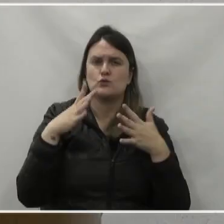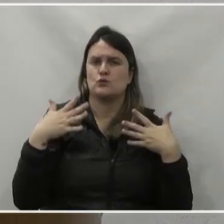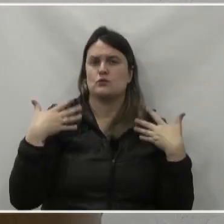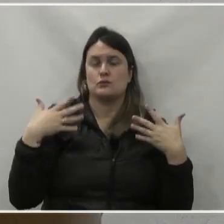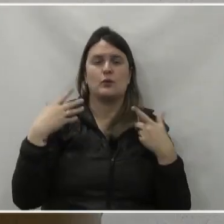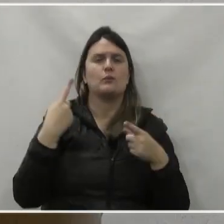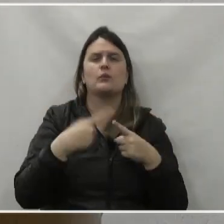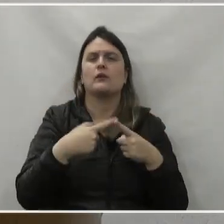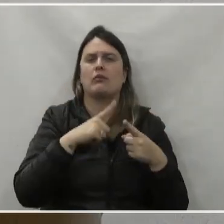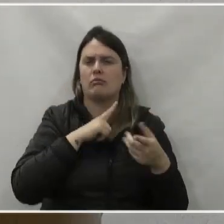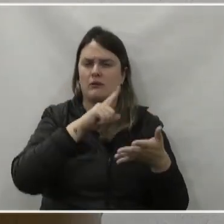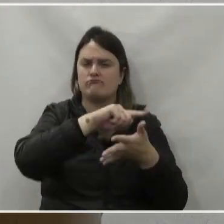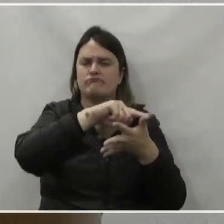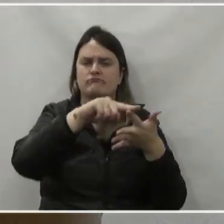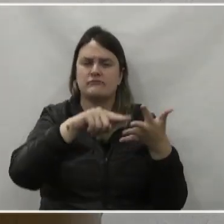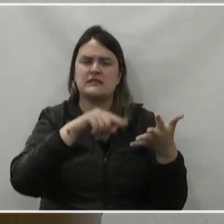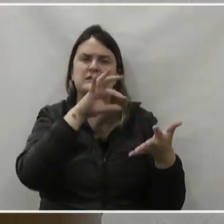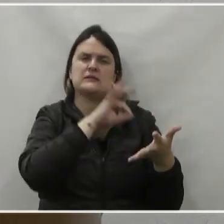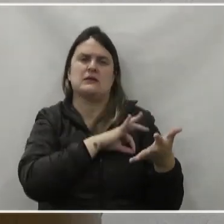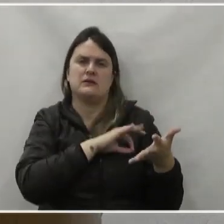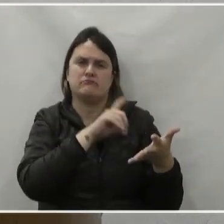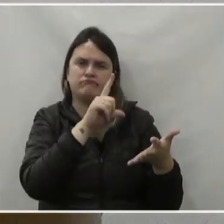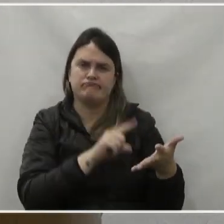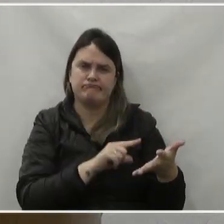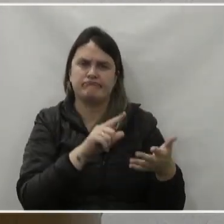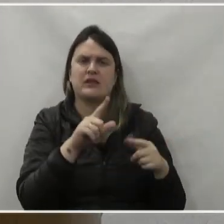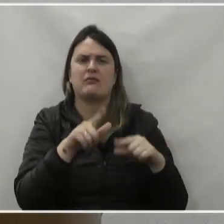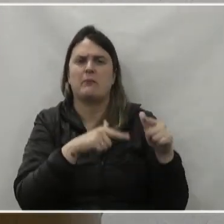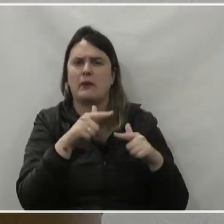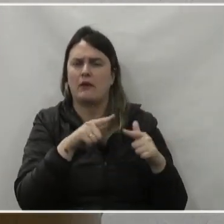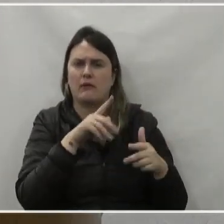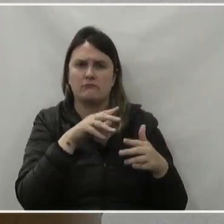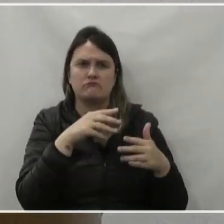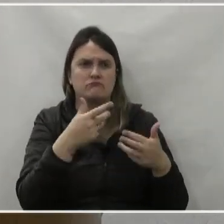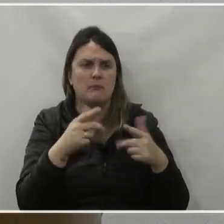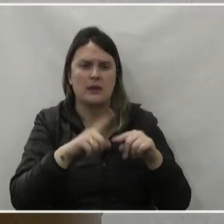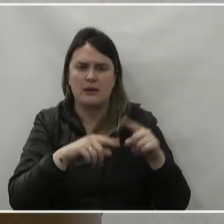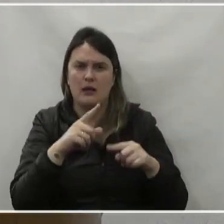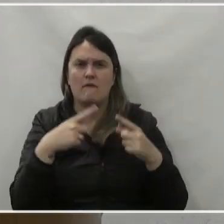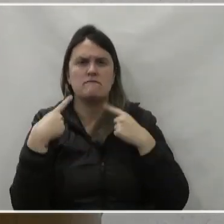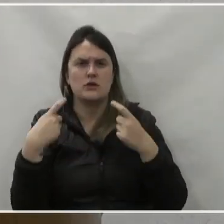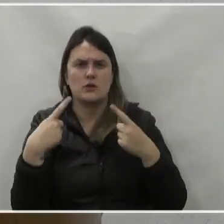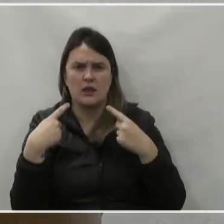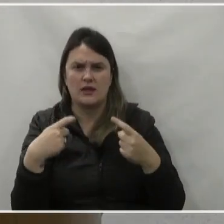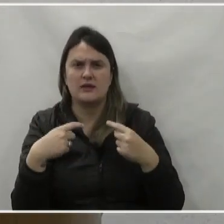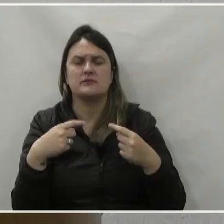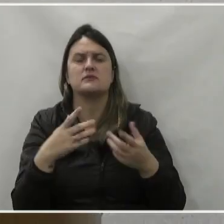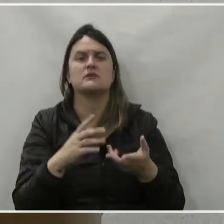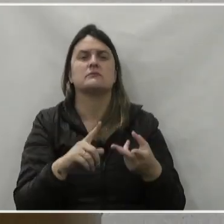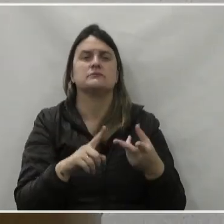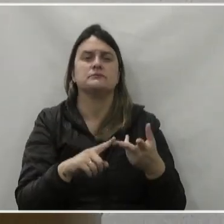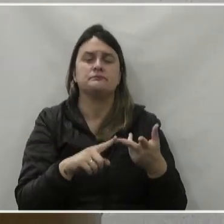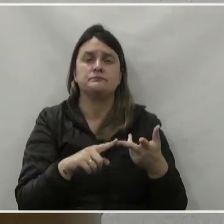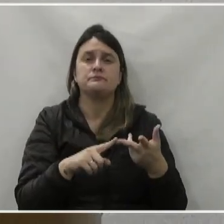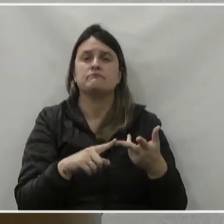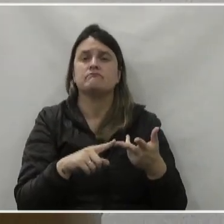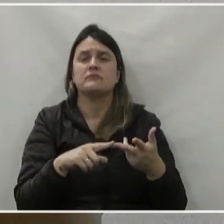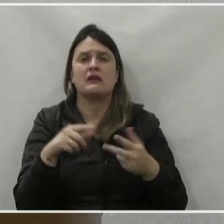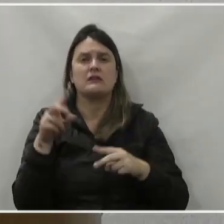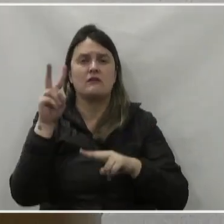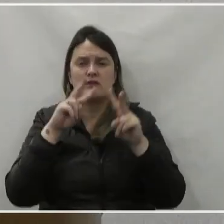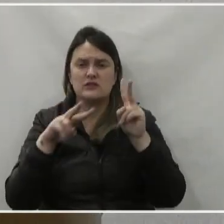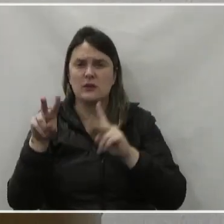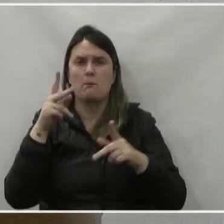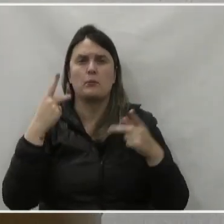Os motivos? Baixos salários, condições precárias, violência simbólica e física,